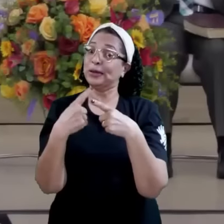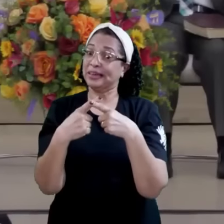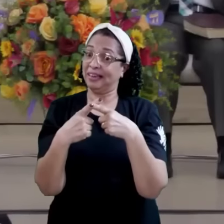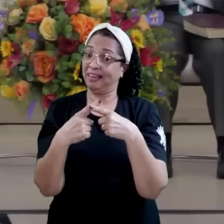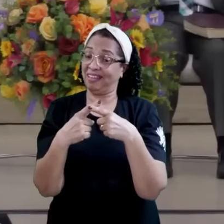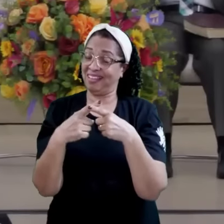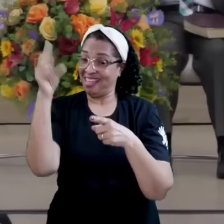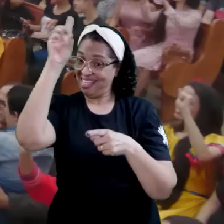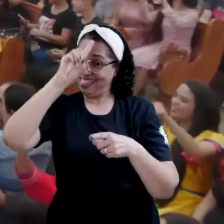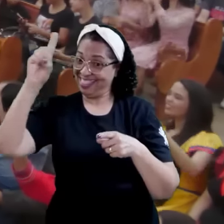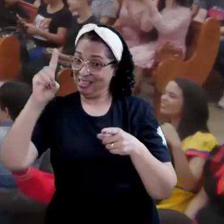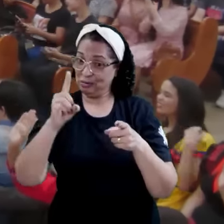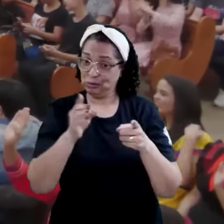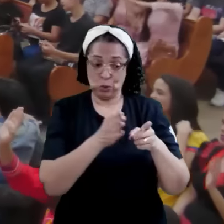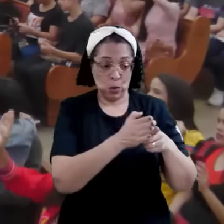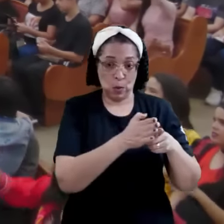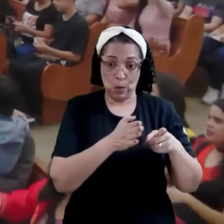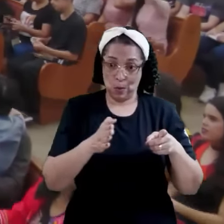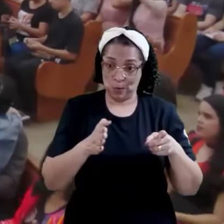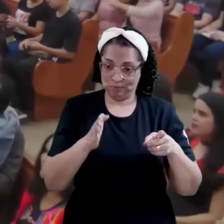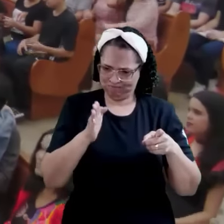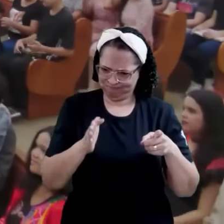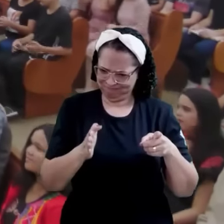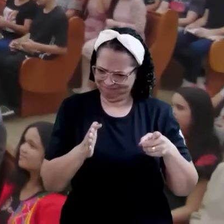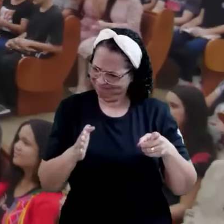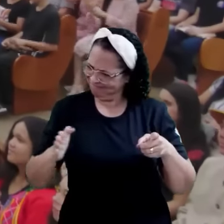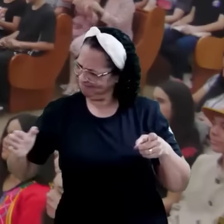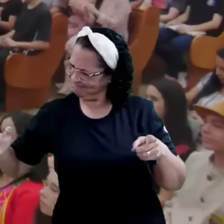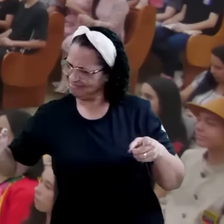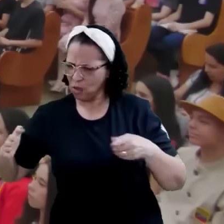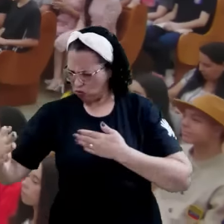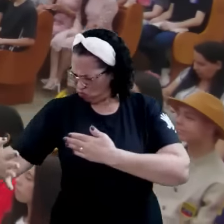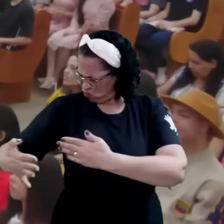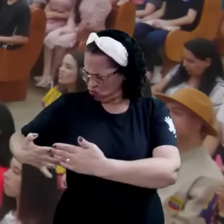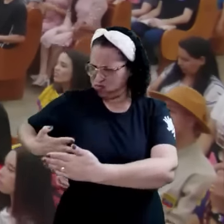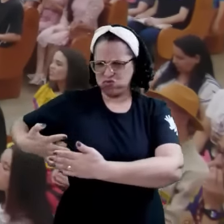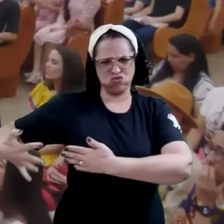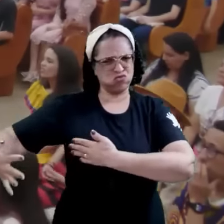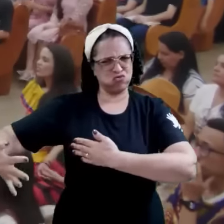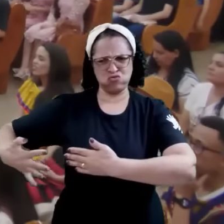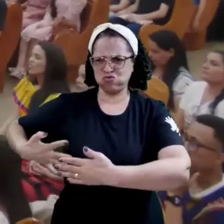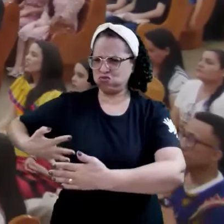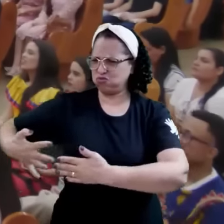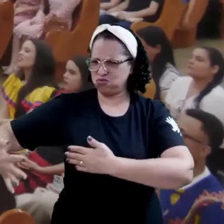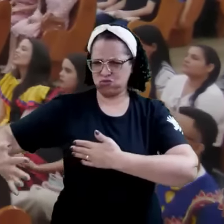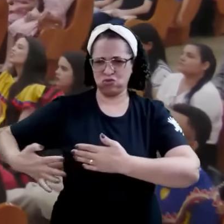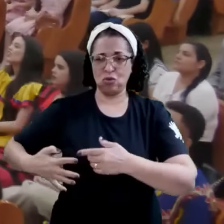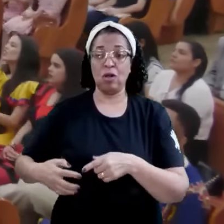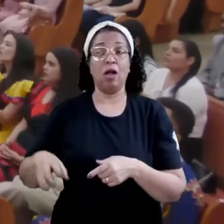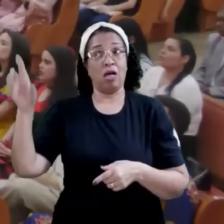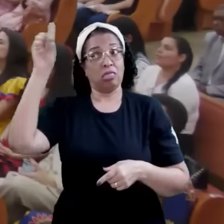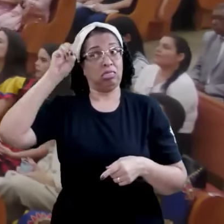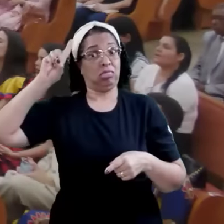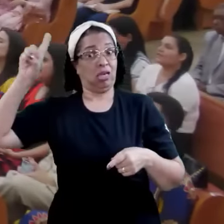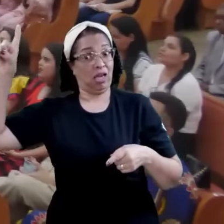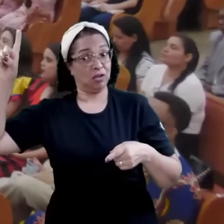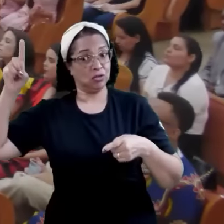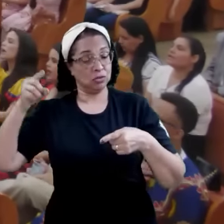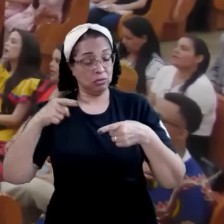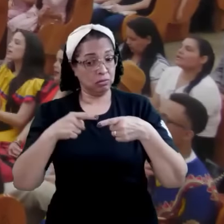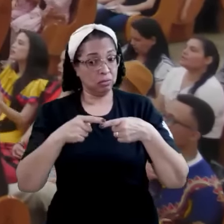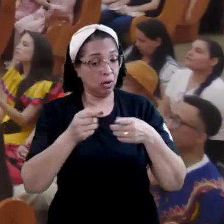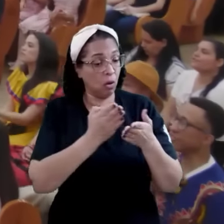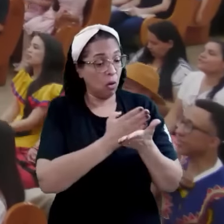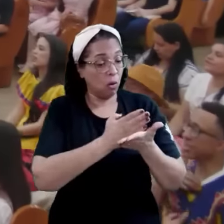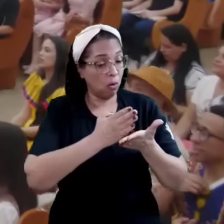glória por esta palavra vamos dizer junto ele é Deus de começo meio e fim vamos lá ele é Deus de começo